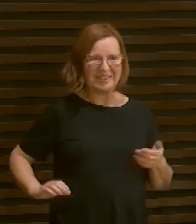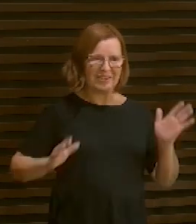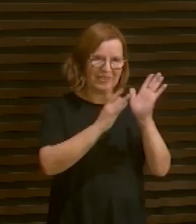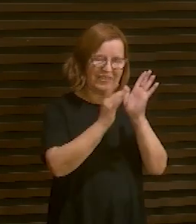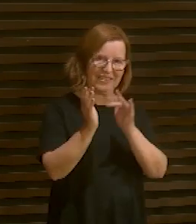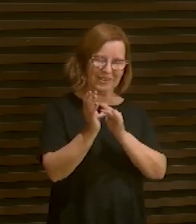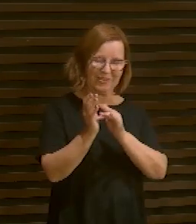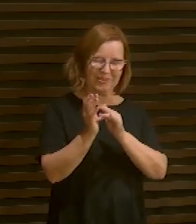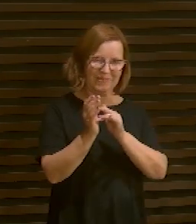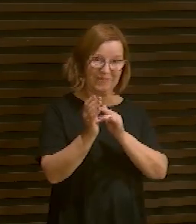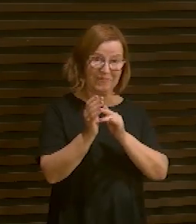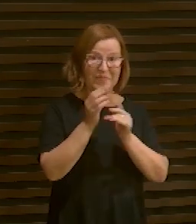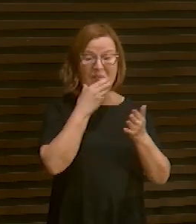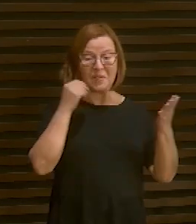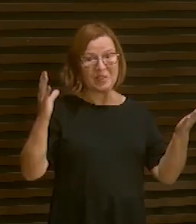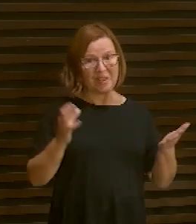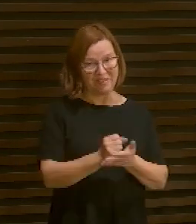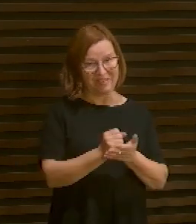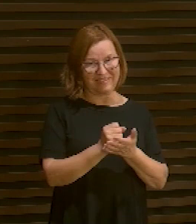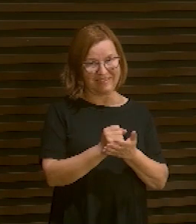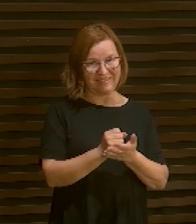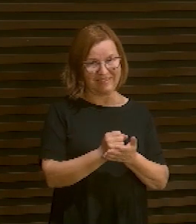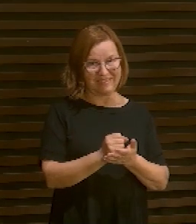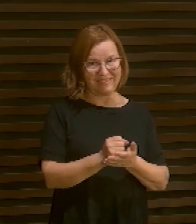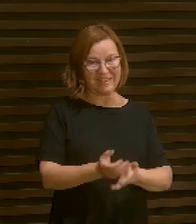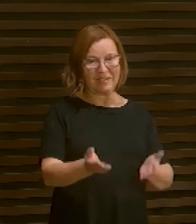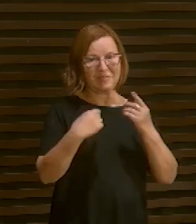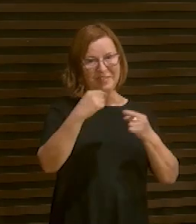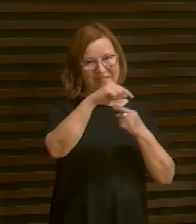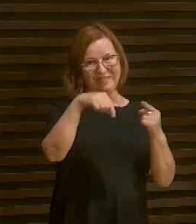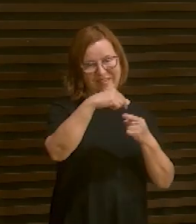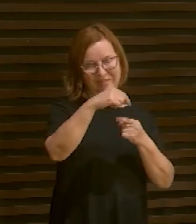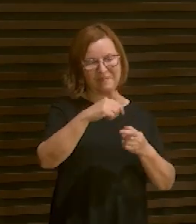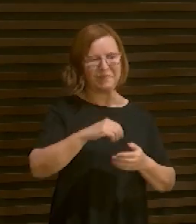o Salvador que nos santifica.